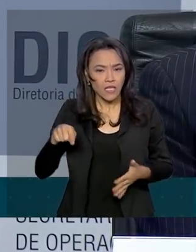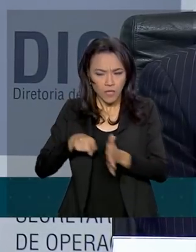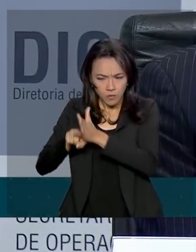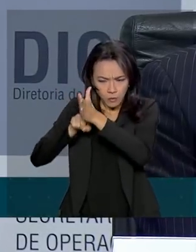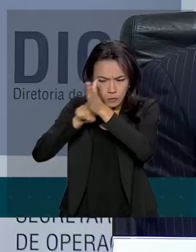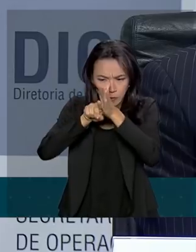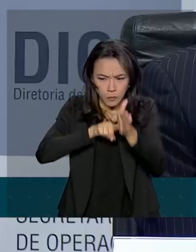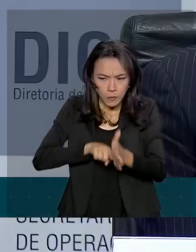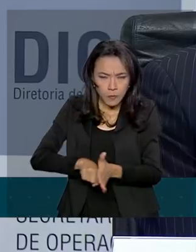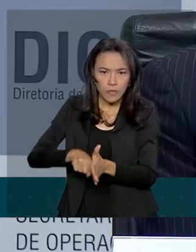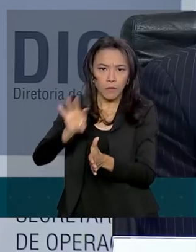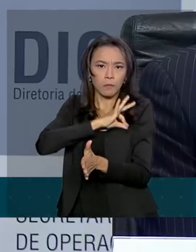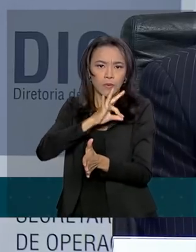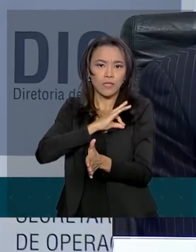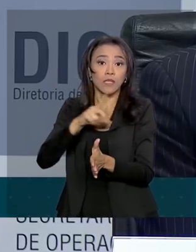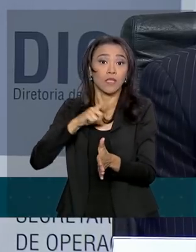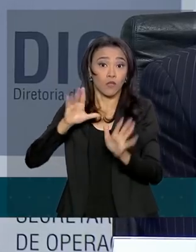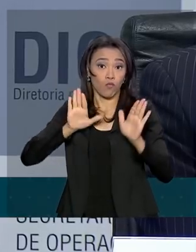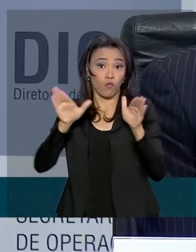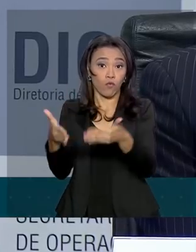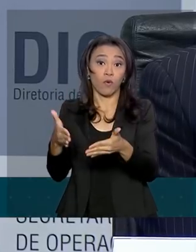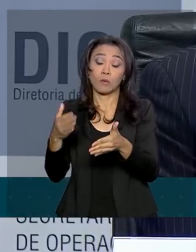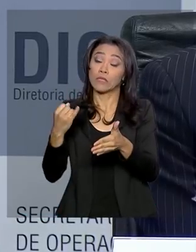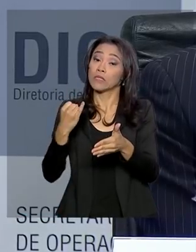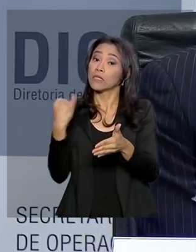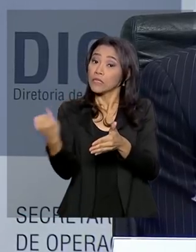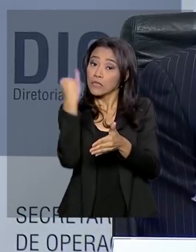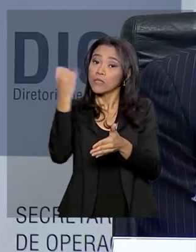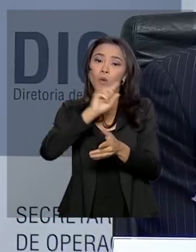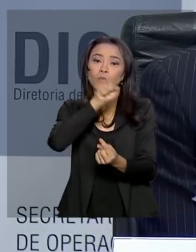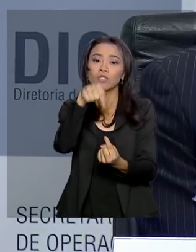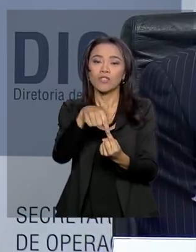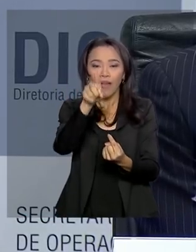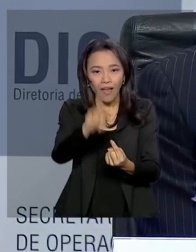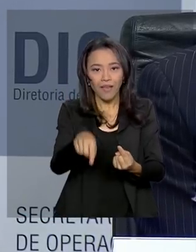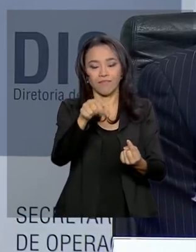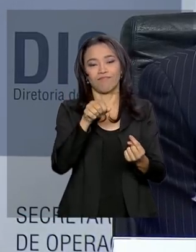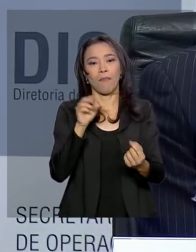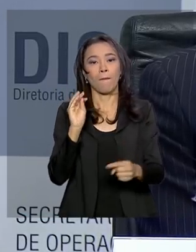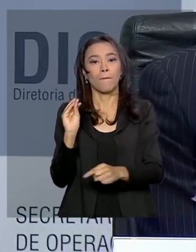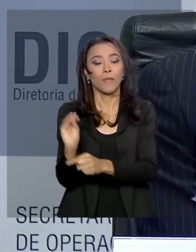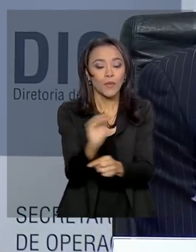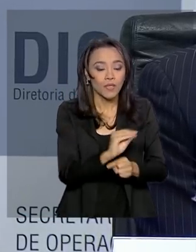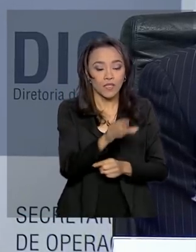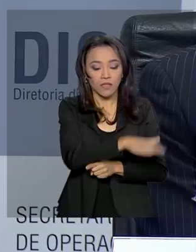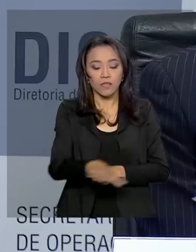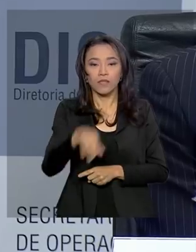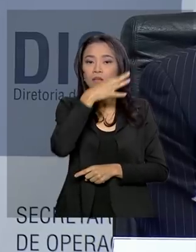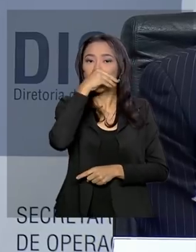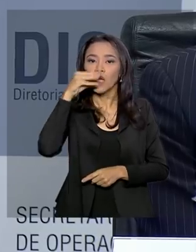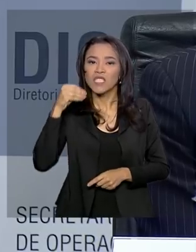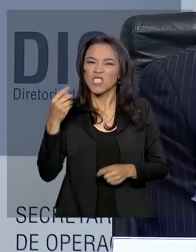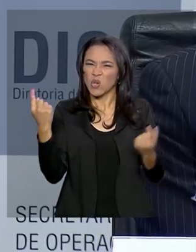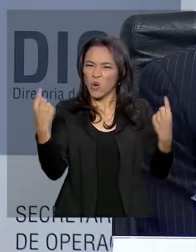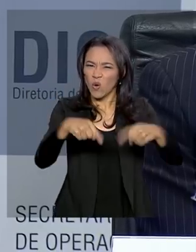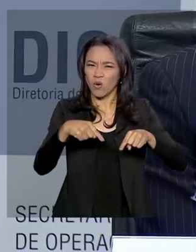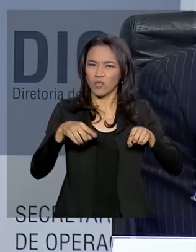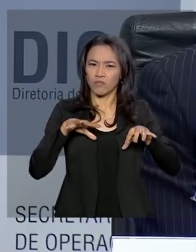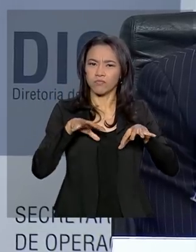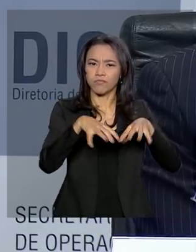extremamente relevante, que é proteger as nossas crianças, os nossos adolescentes da exploração